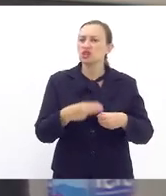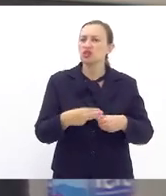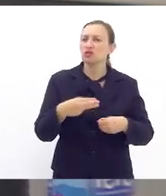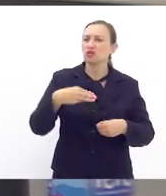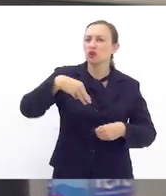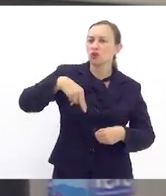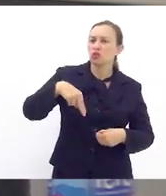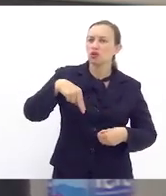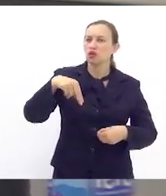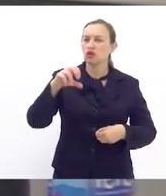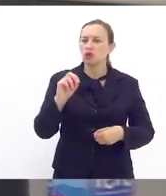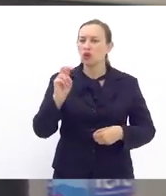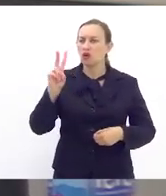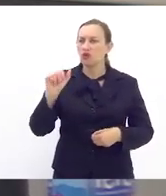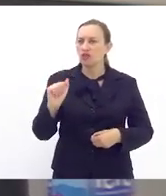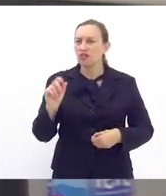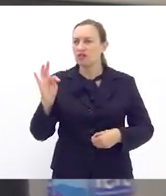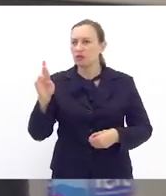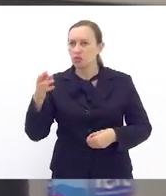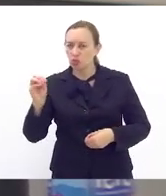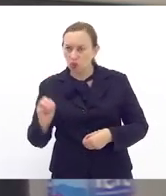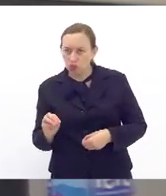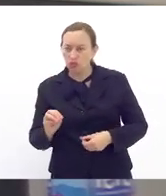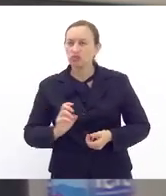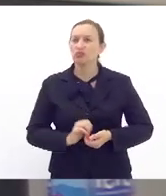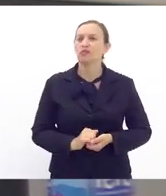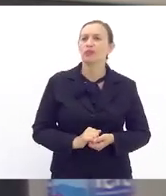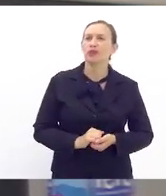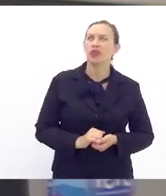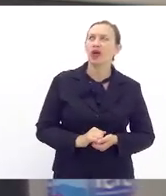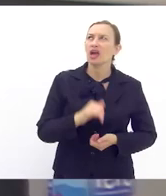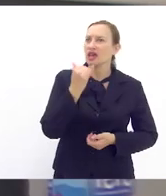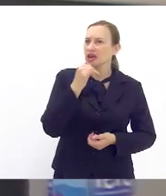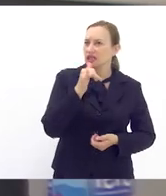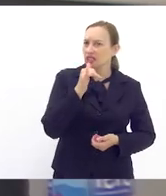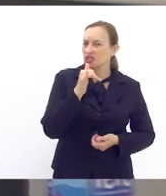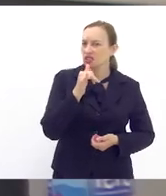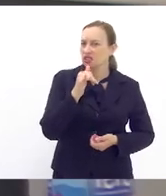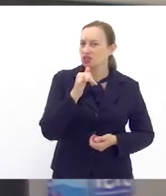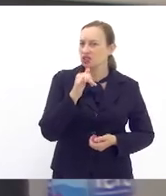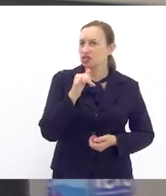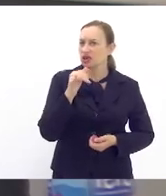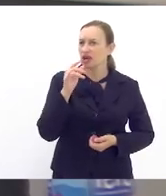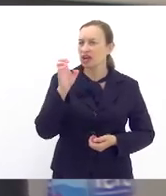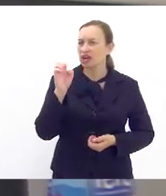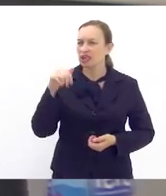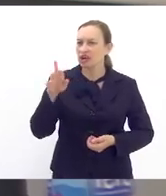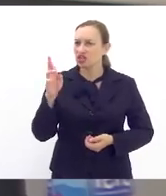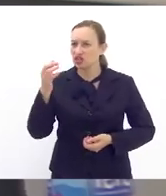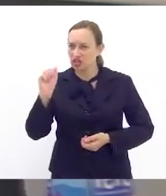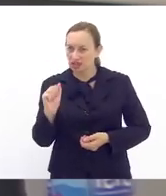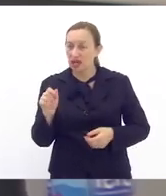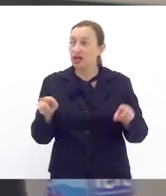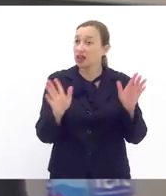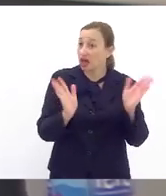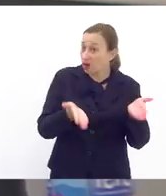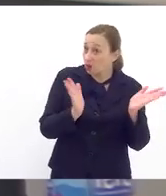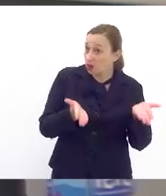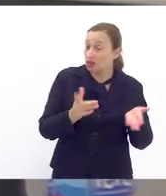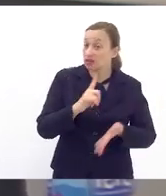e um pouquinho de algumas outras cidades do Entorno ali que é da Energisa que já foi renovado e nós temos agora